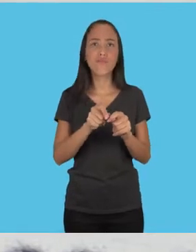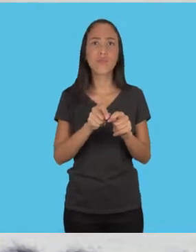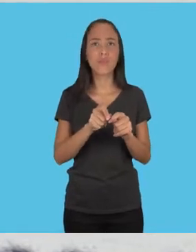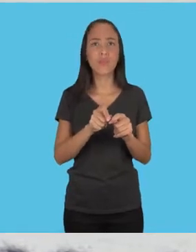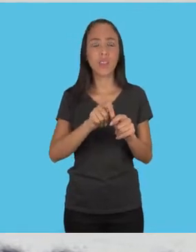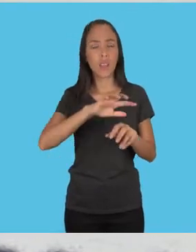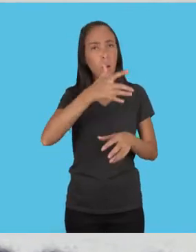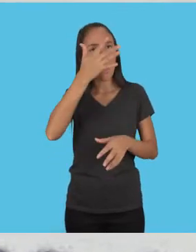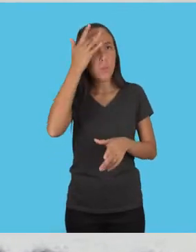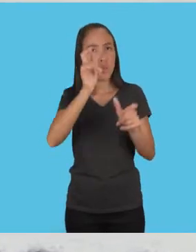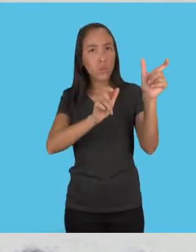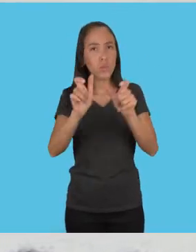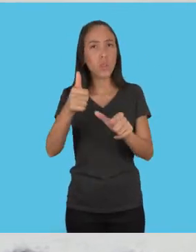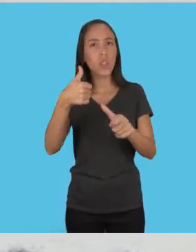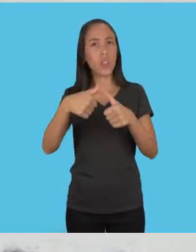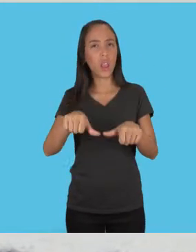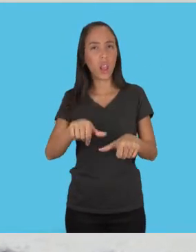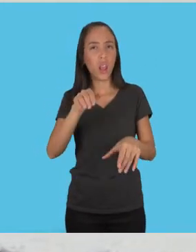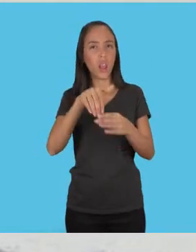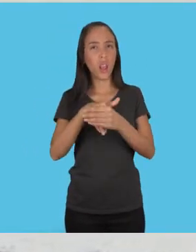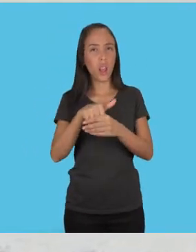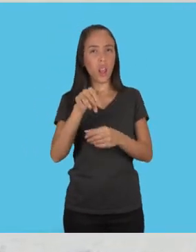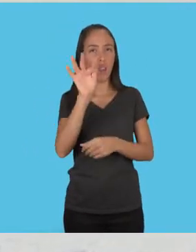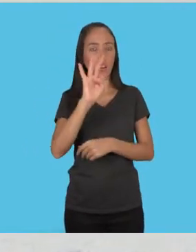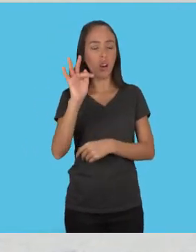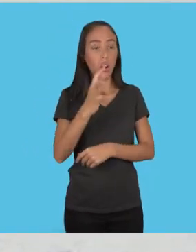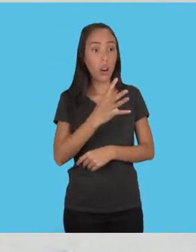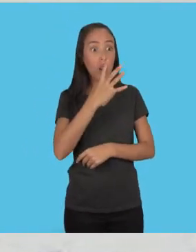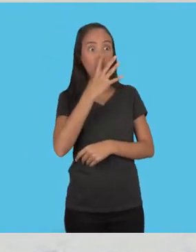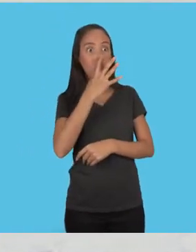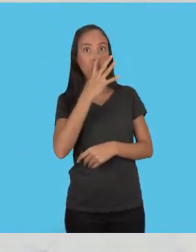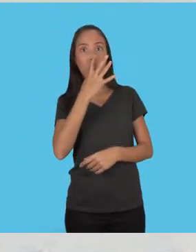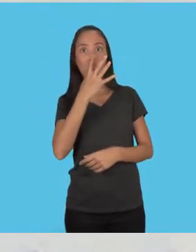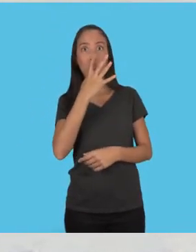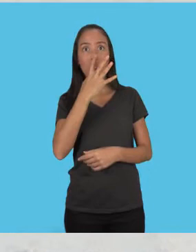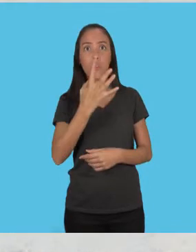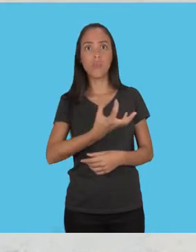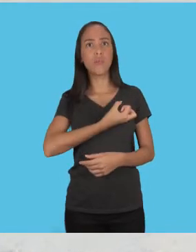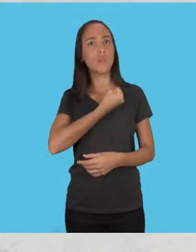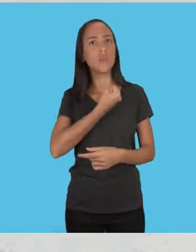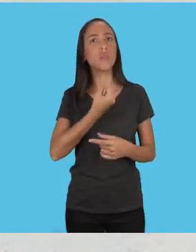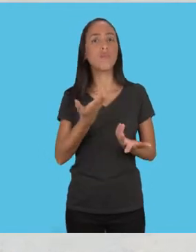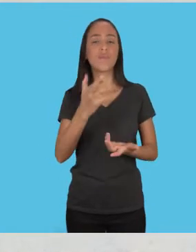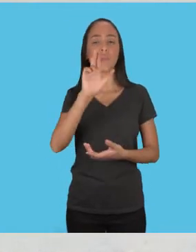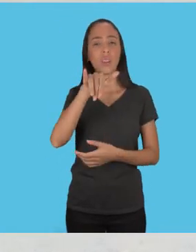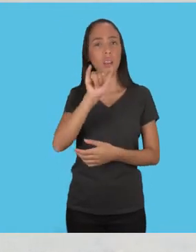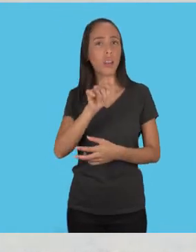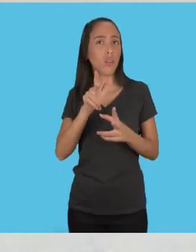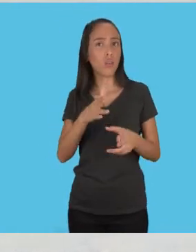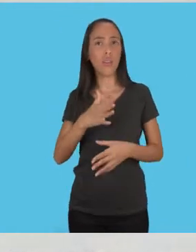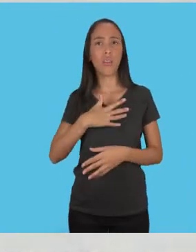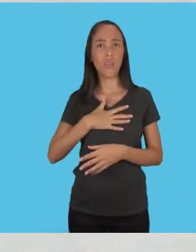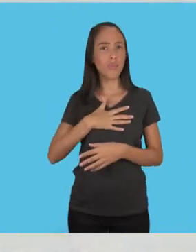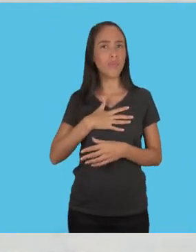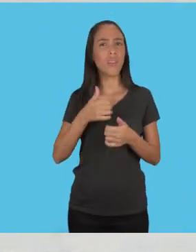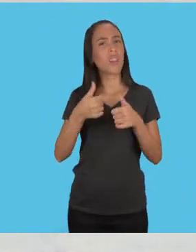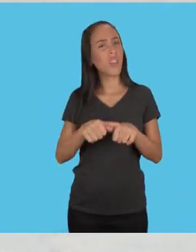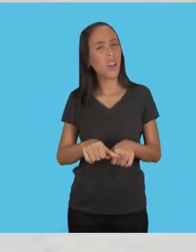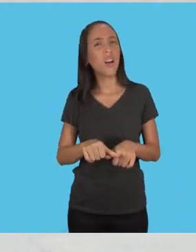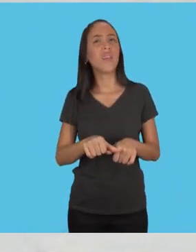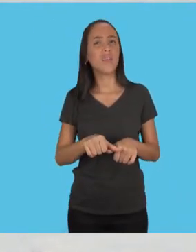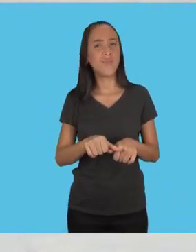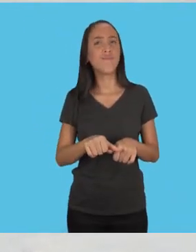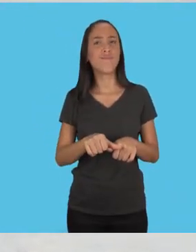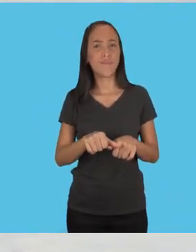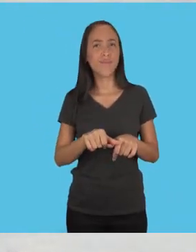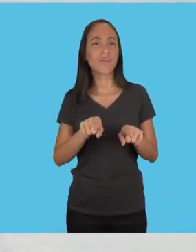choque para muitos que eram conservadores. O rei, evidentemente, o Luiz Rei, como todos nós, estava profundamente envolvido nisso,